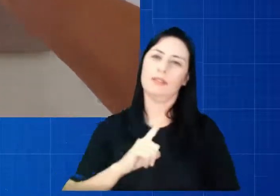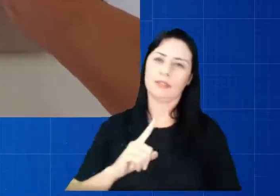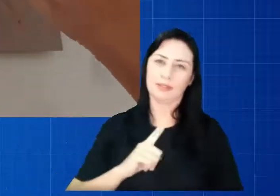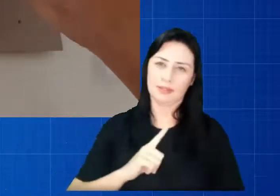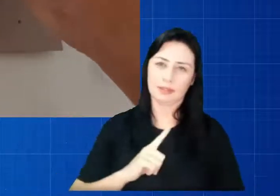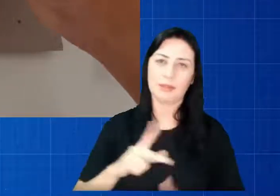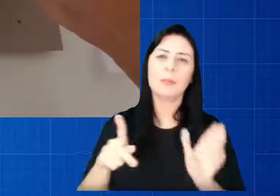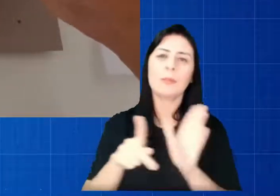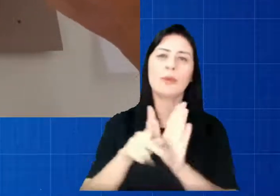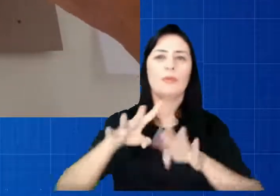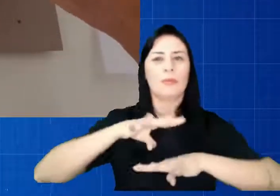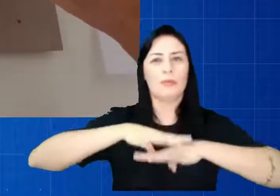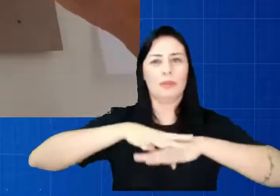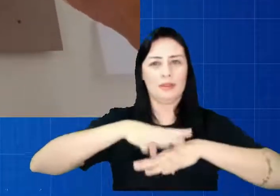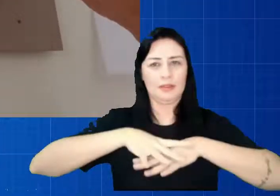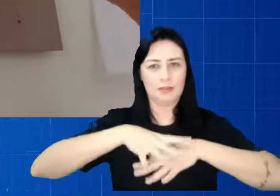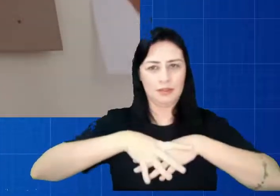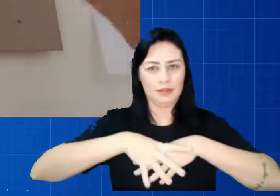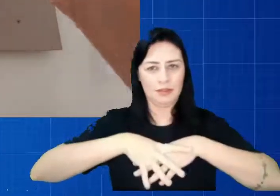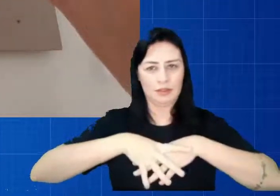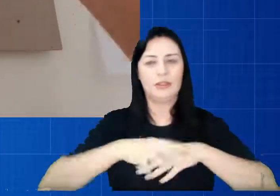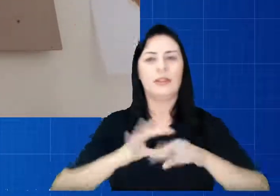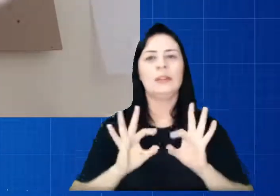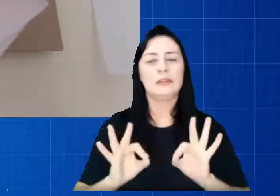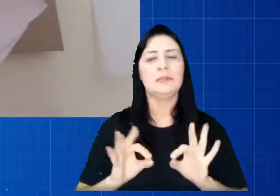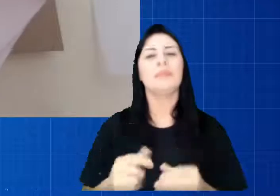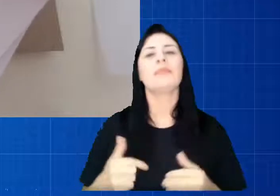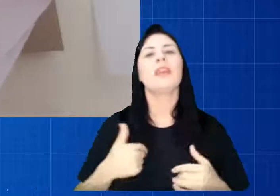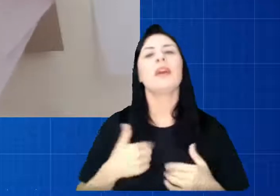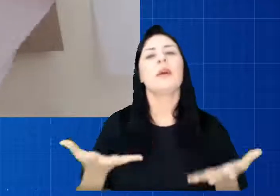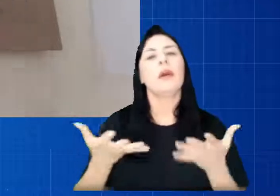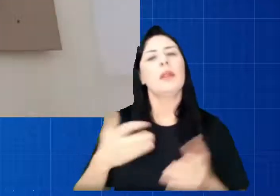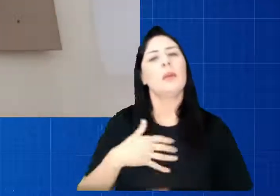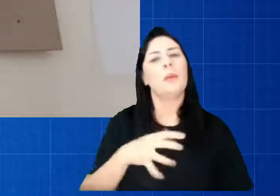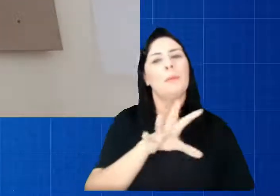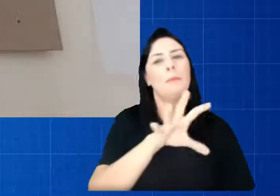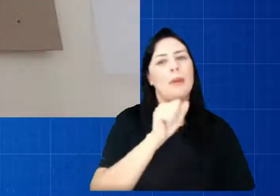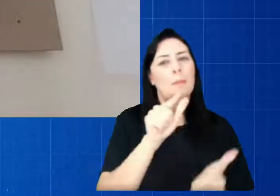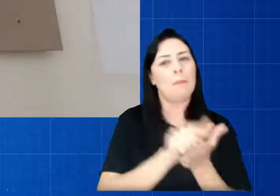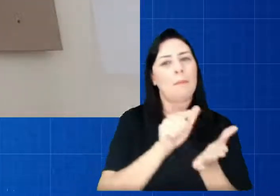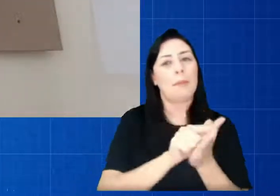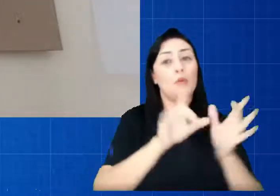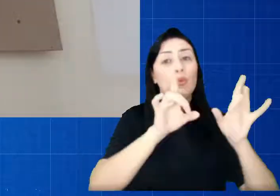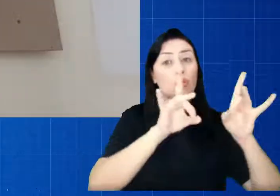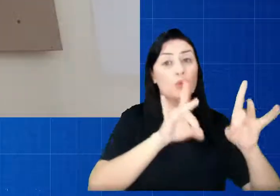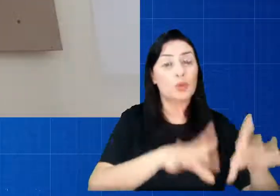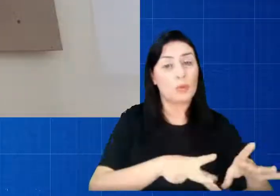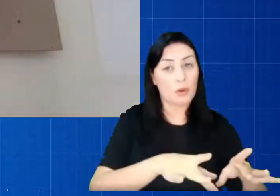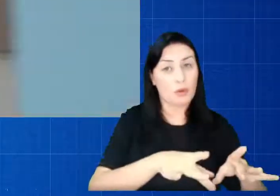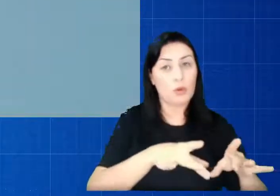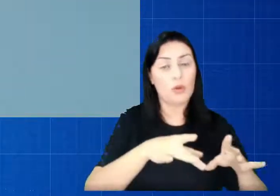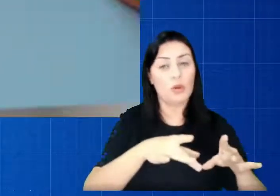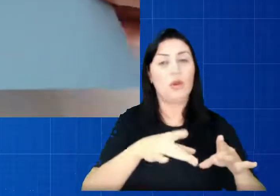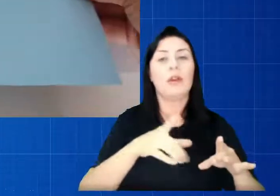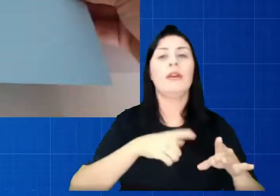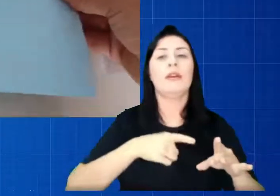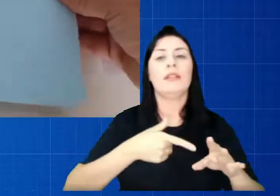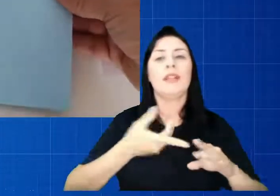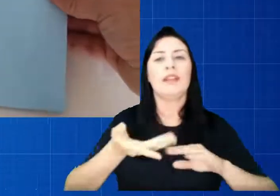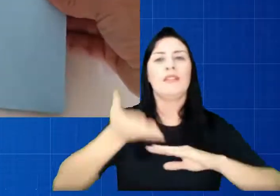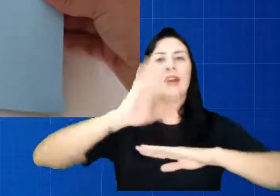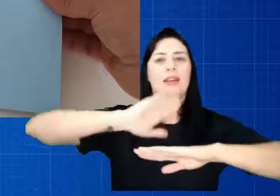E agora, eu pego esta parte que sobrou, posso virá-la para trás. Eu vou colocar uma outra folha para que